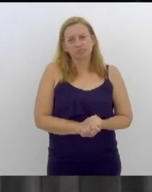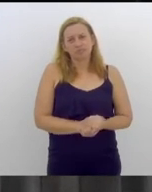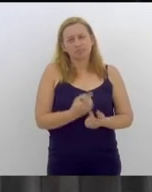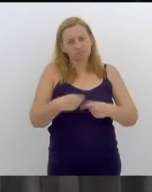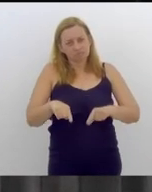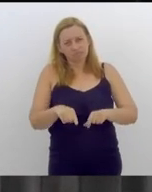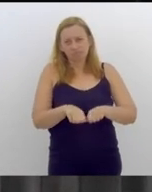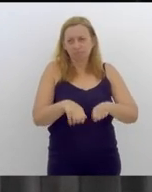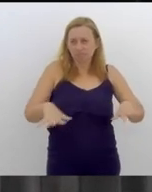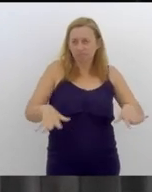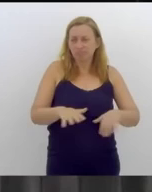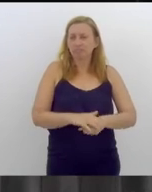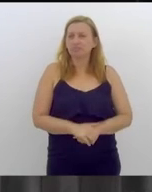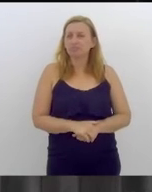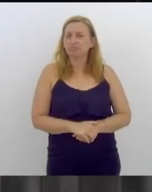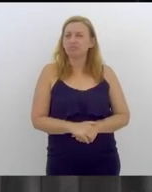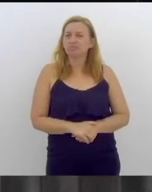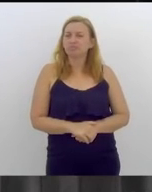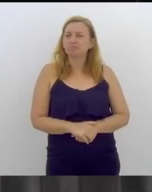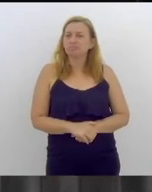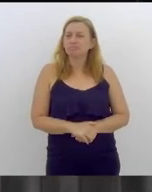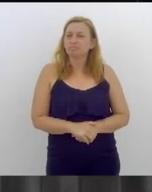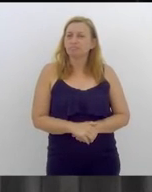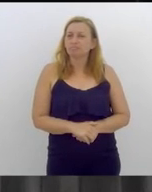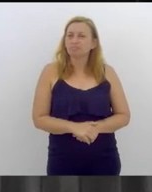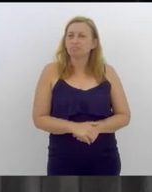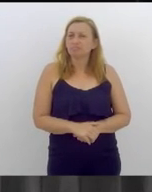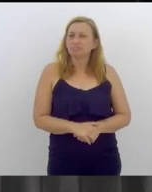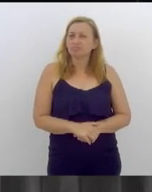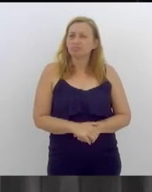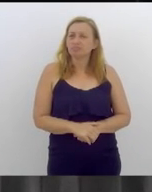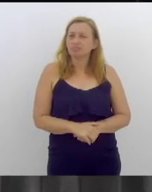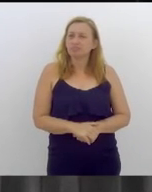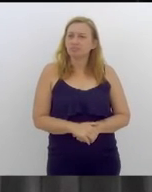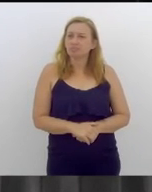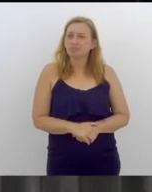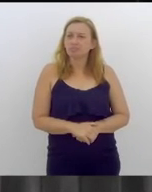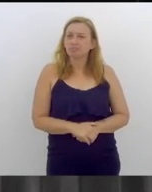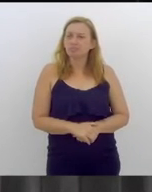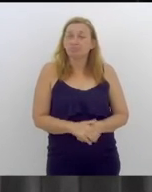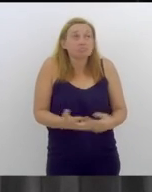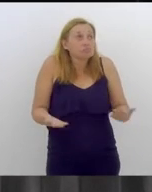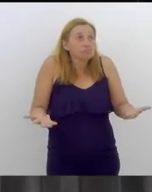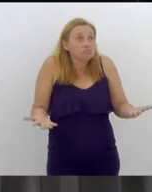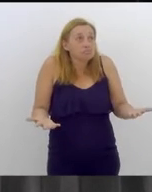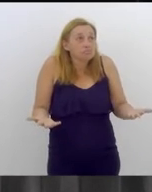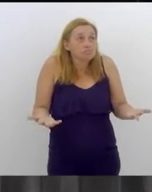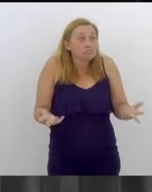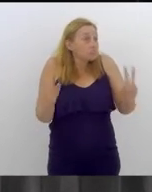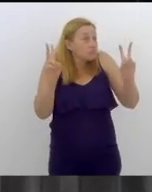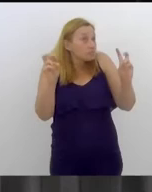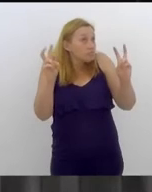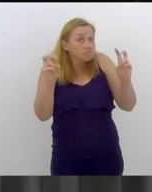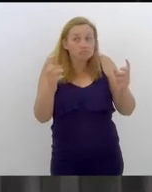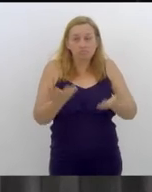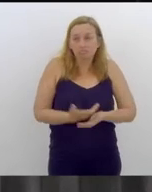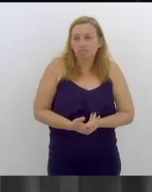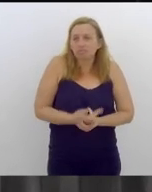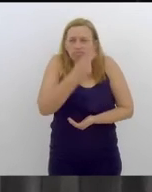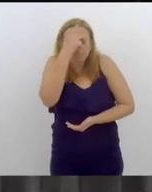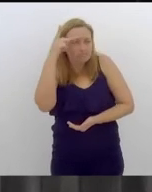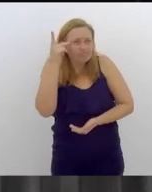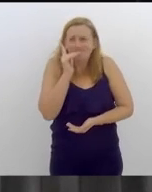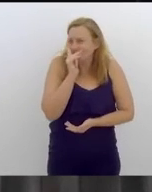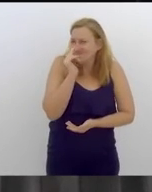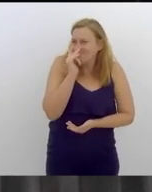pandemia quando fizeram outros países então é essas questões é que as pessoas